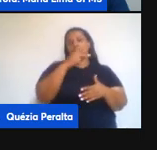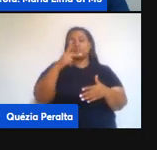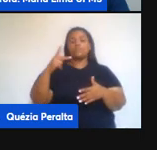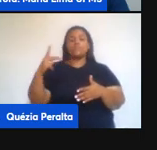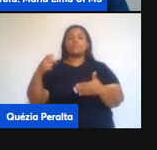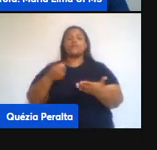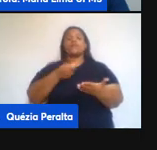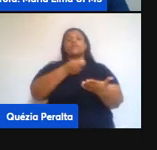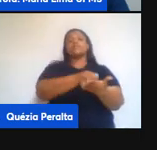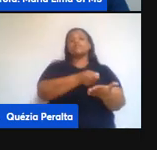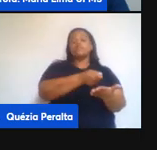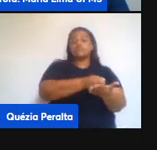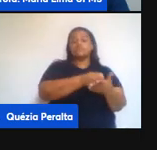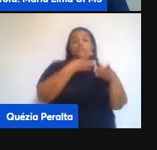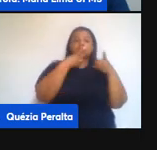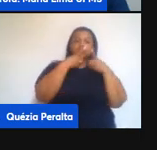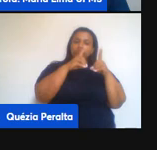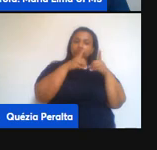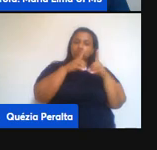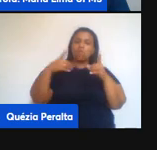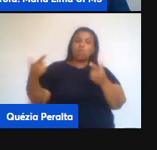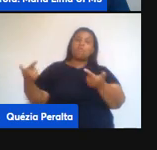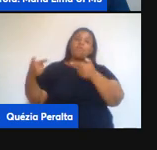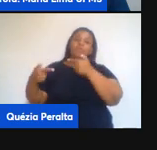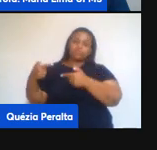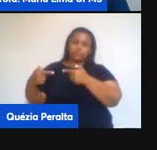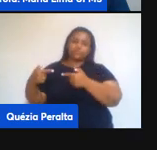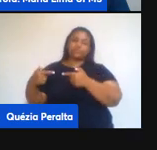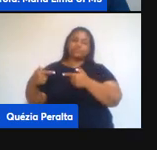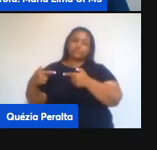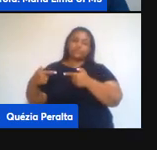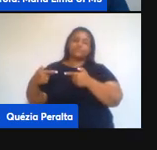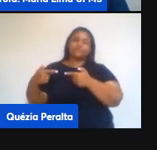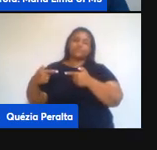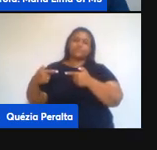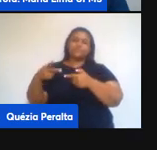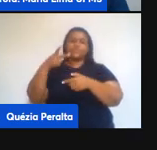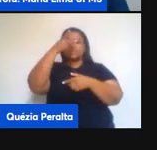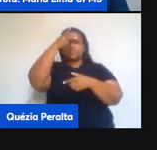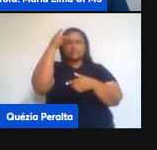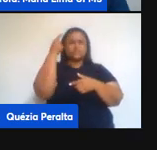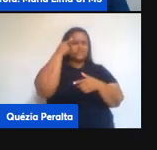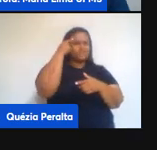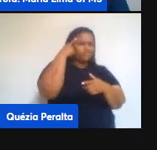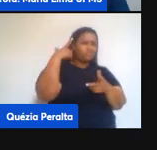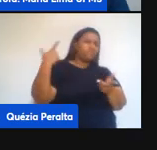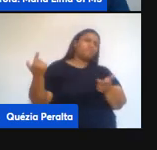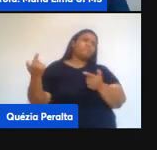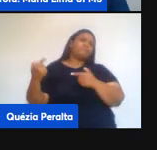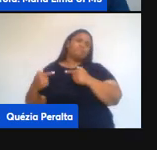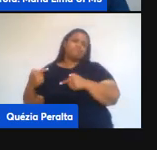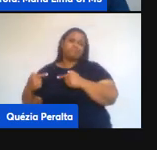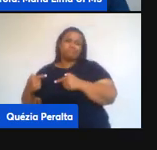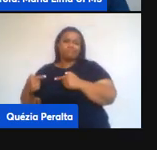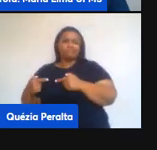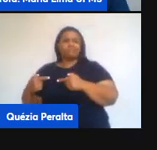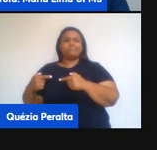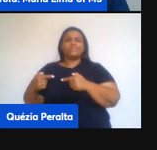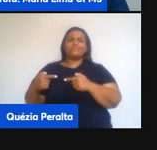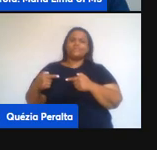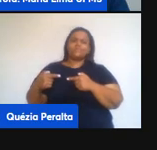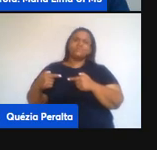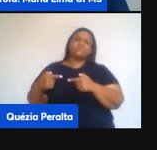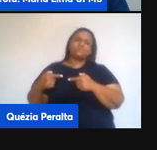exige discussão política. Aí as pessoas vão pensar, meu Deus, vão falar de questão partidária, de política em ano